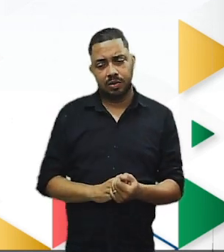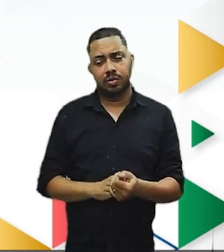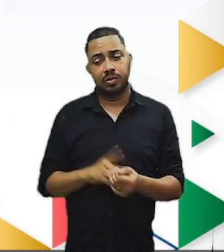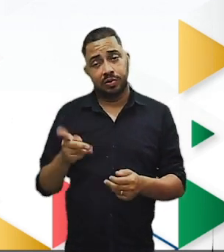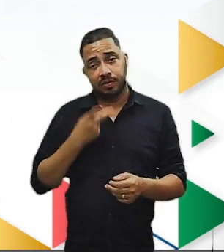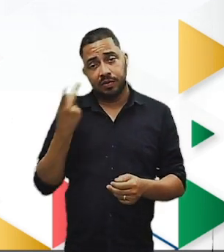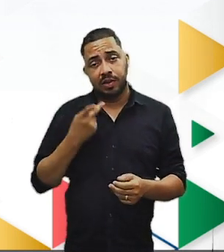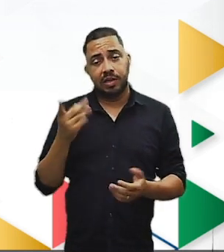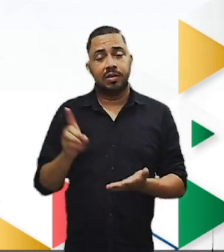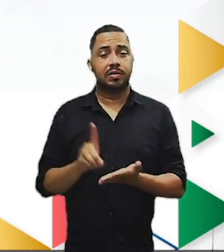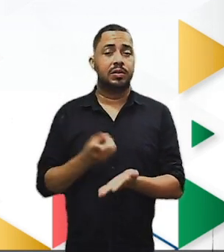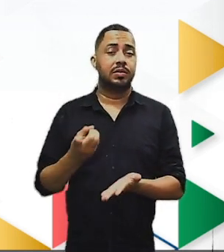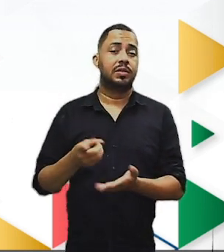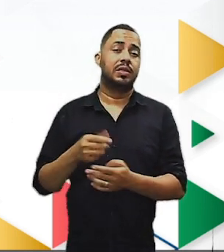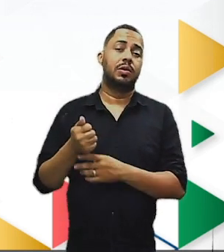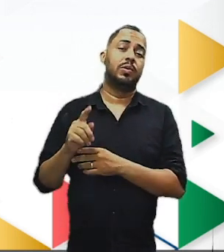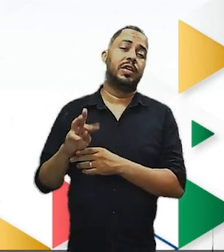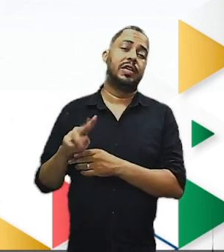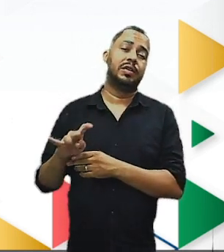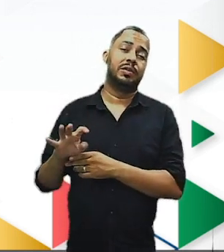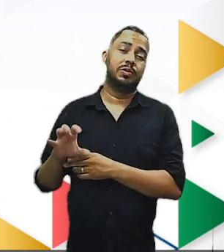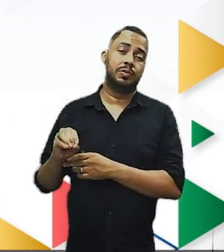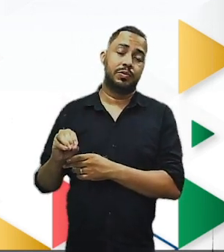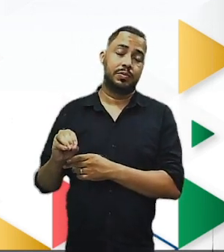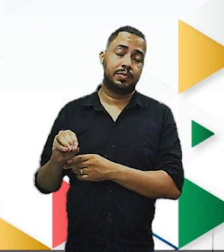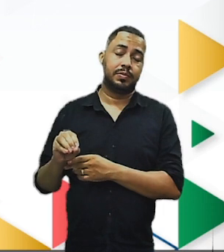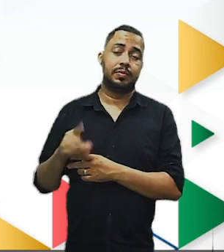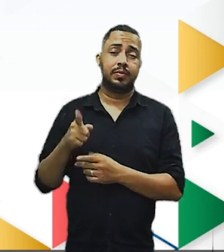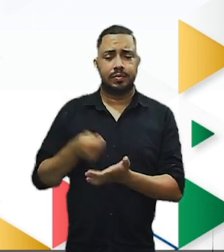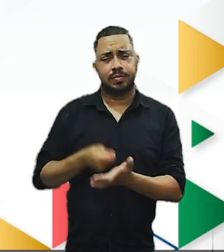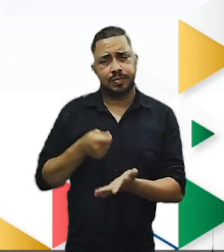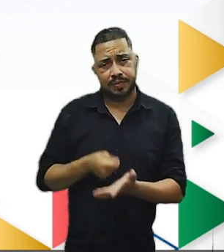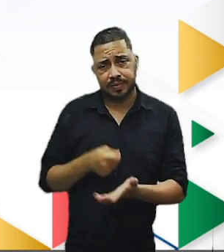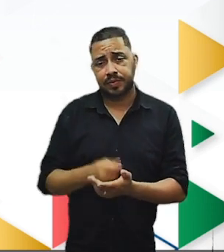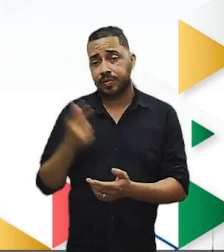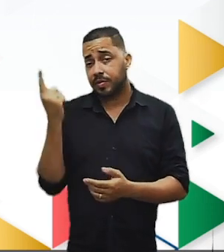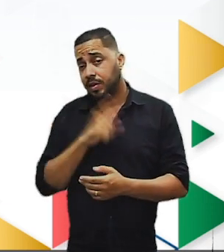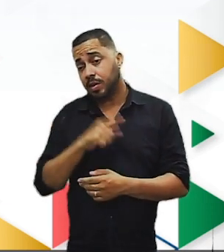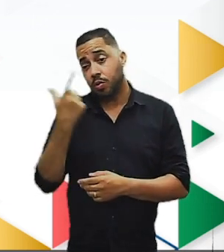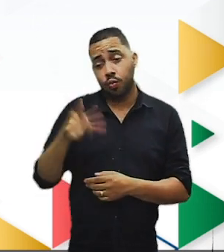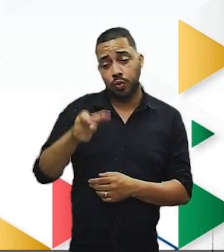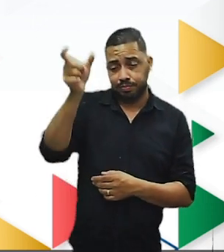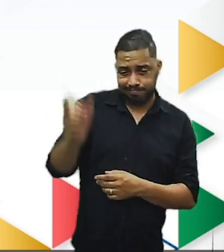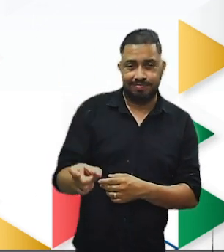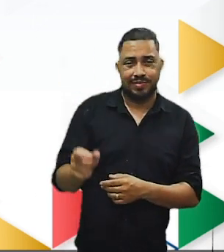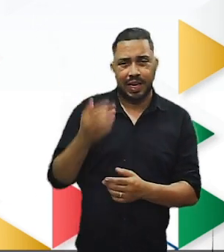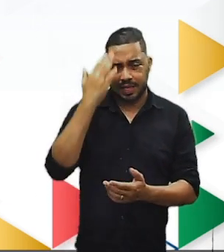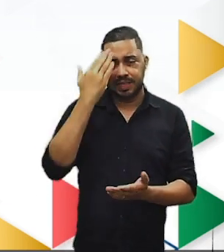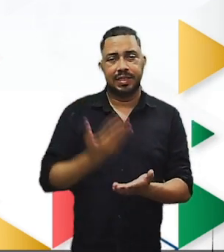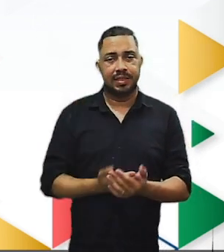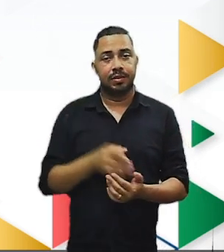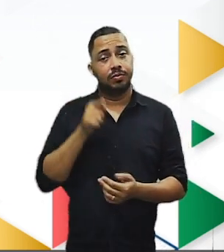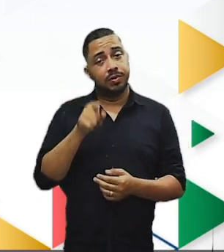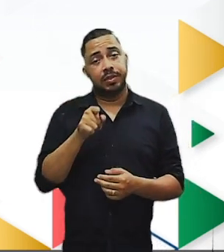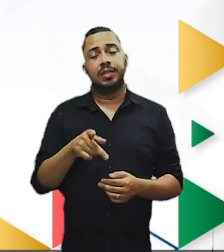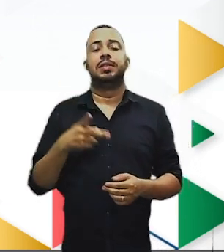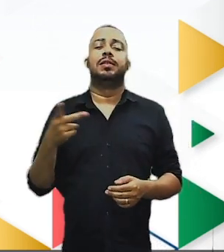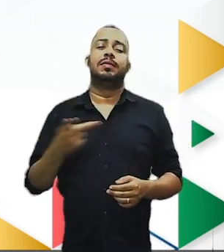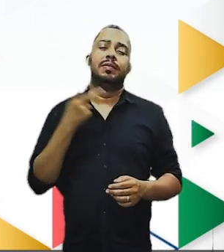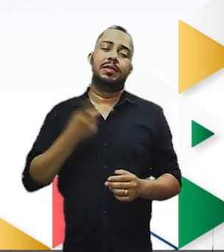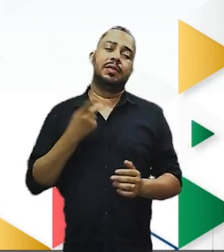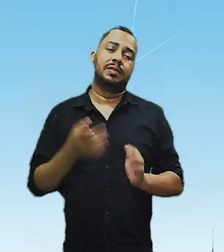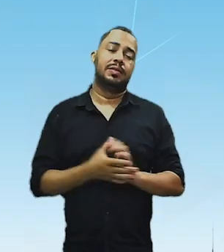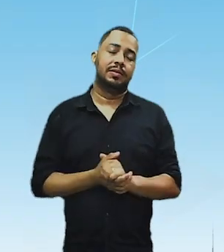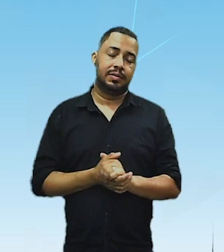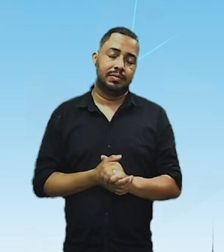dicionário Aurélio. Ou seja, é o ato de tentar convencer o outro a acreditar naquilo que você está pregando.